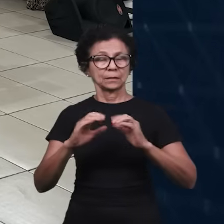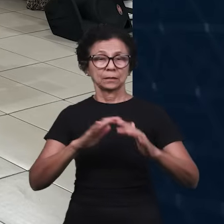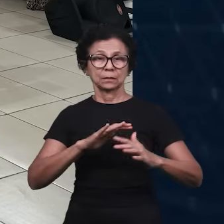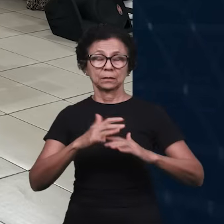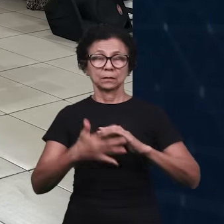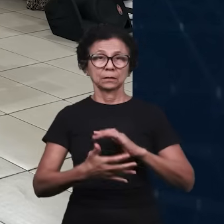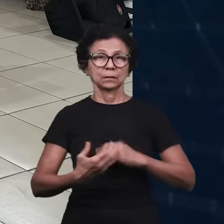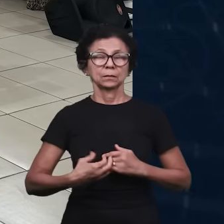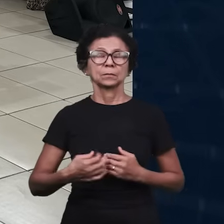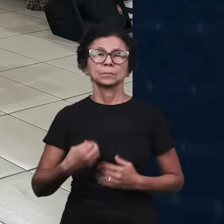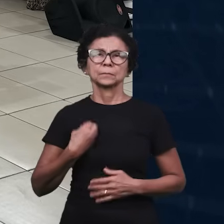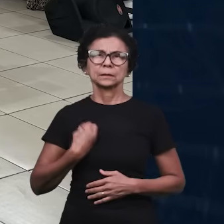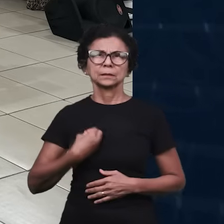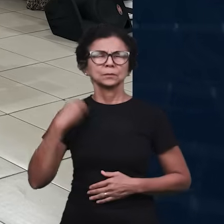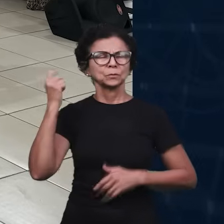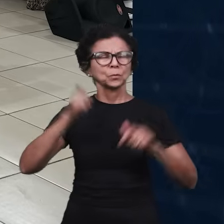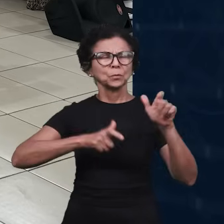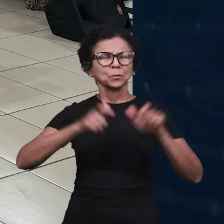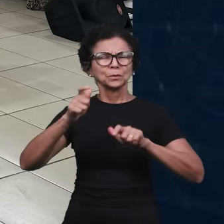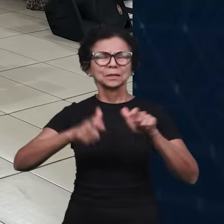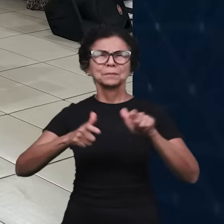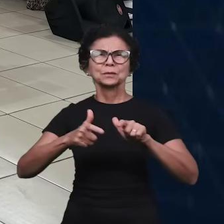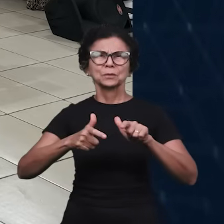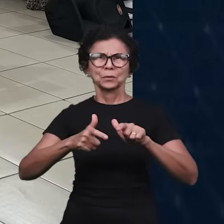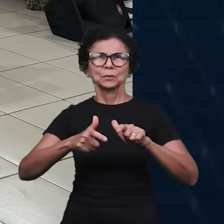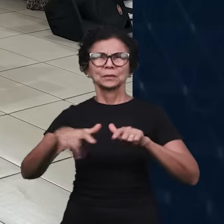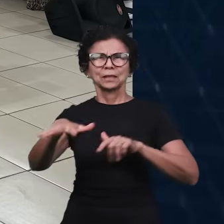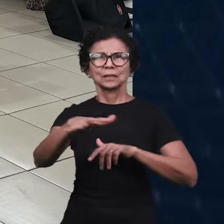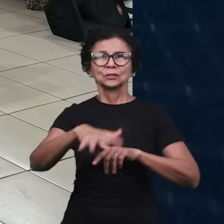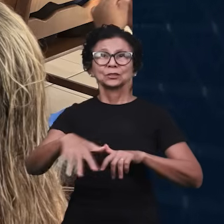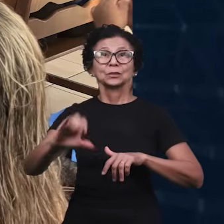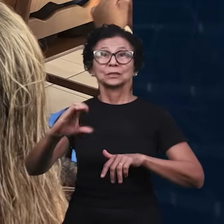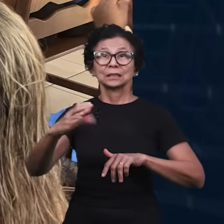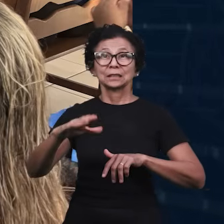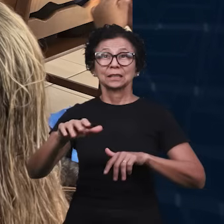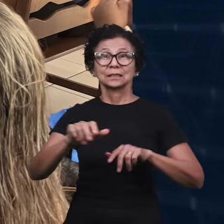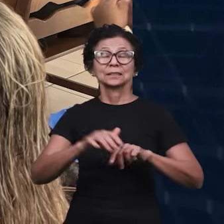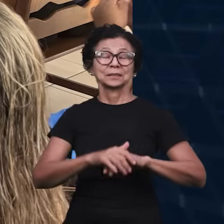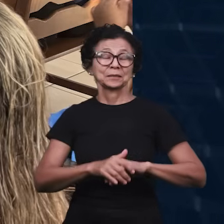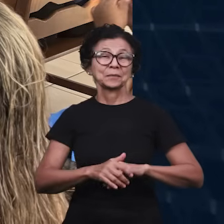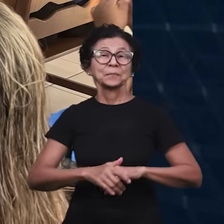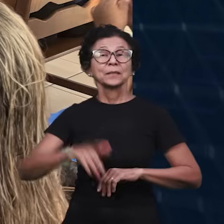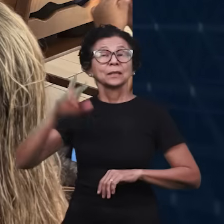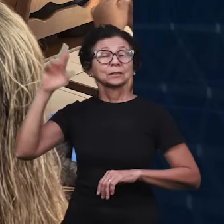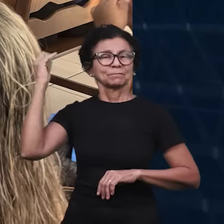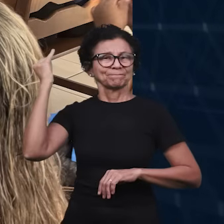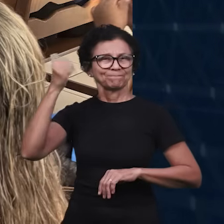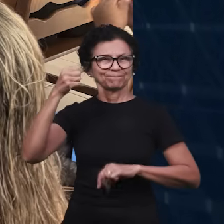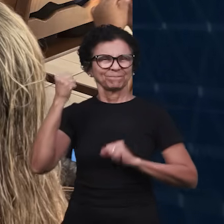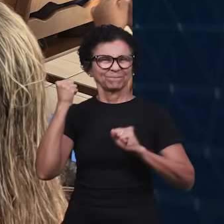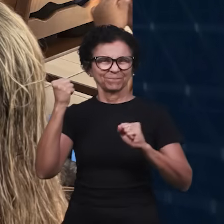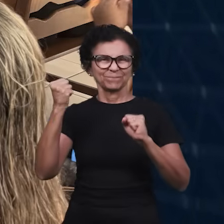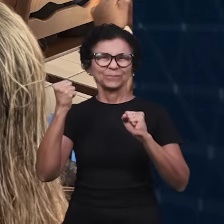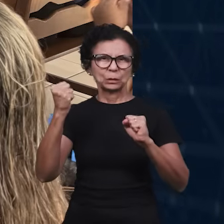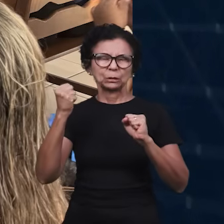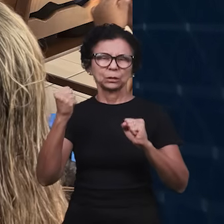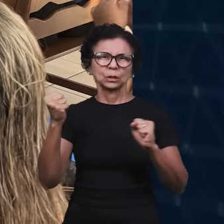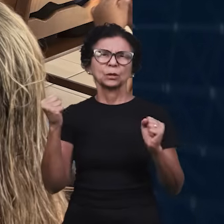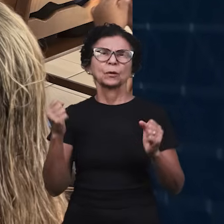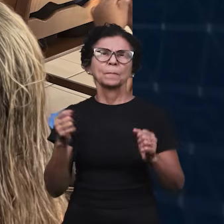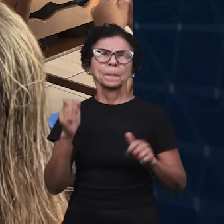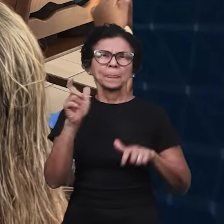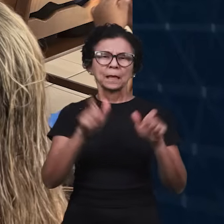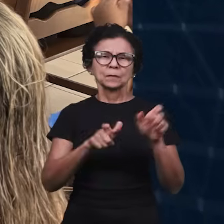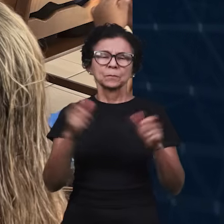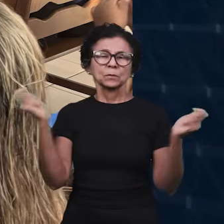de Libras. Esteve presente irmãos de toda a região de Cariacica, um momento onde o Senhor se manifestou